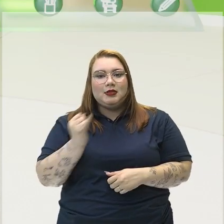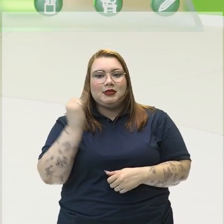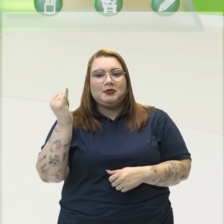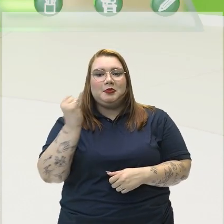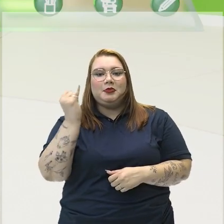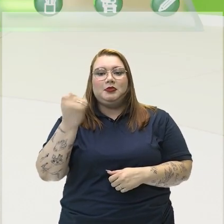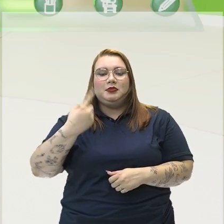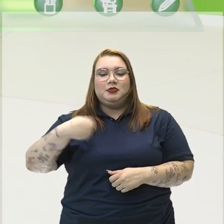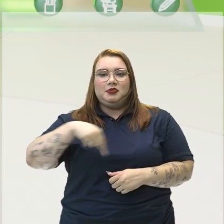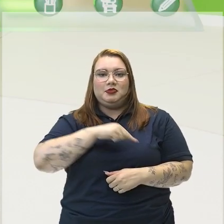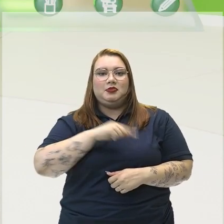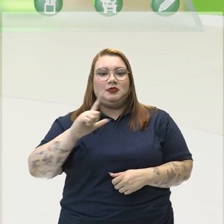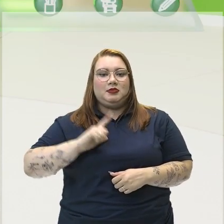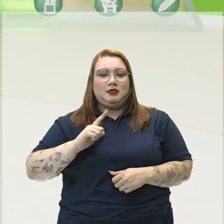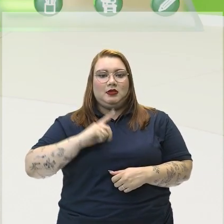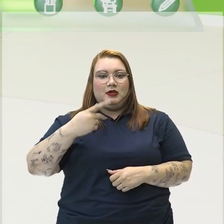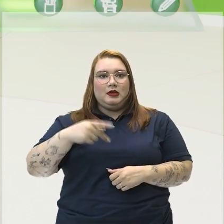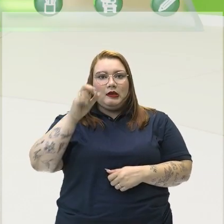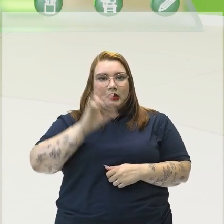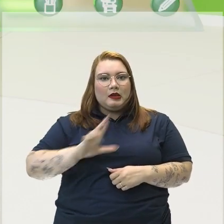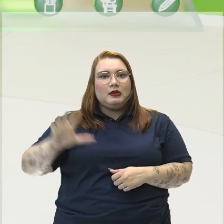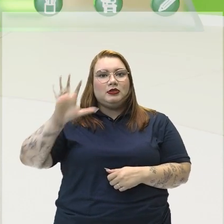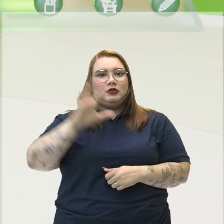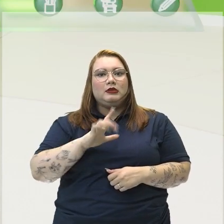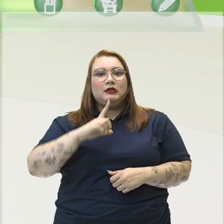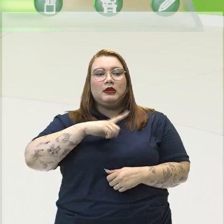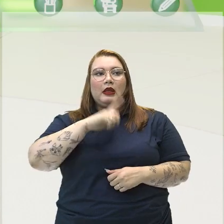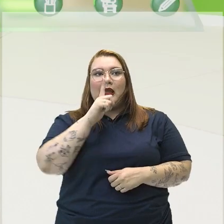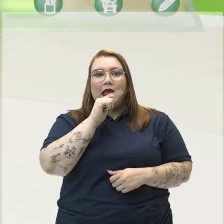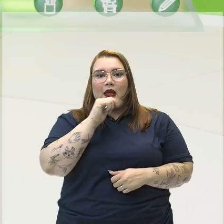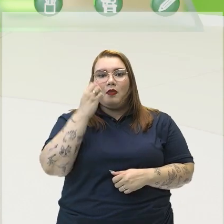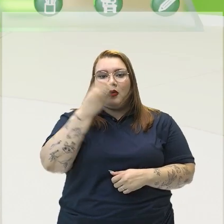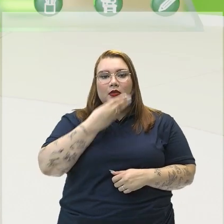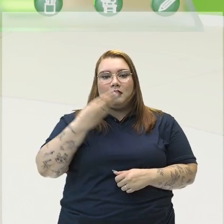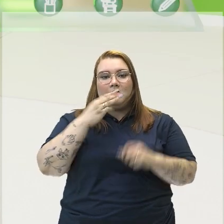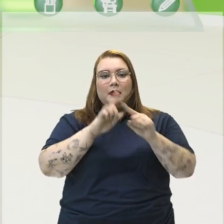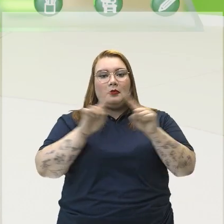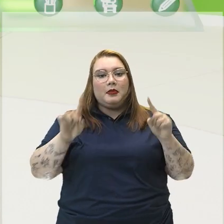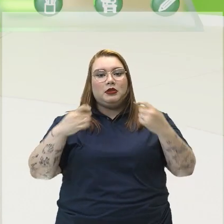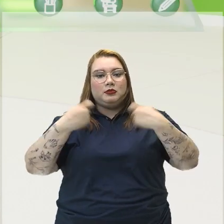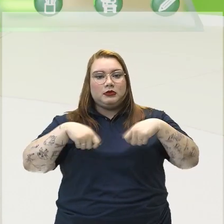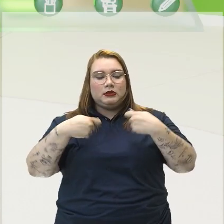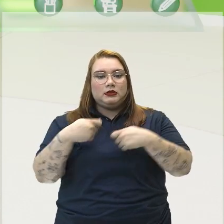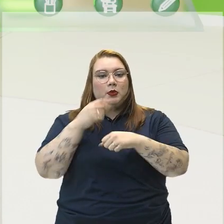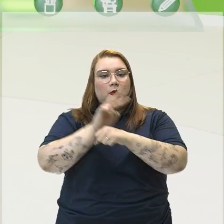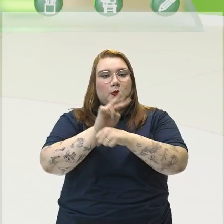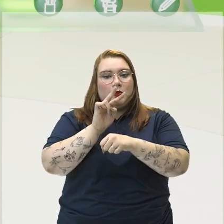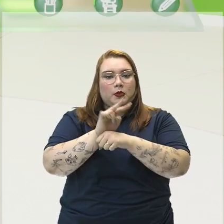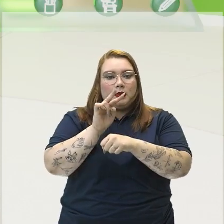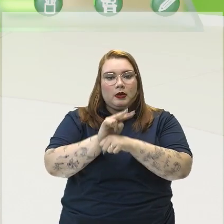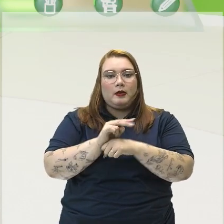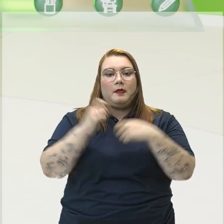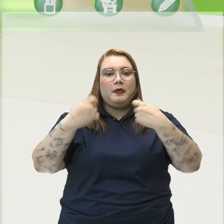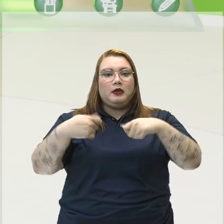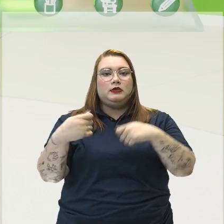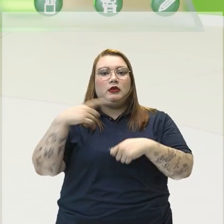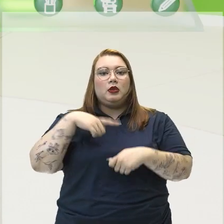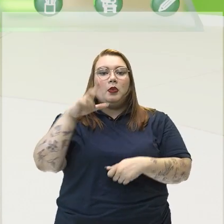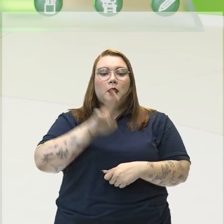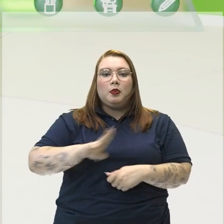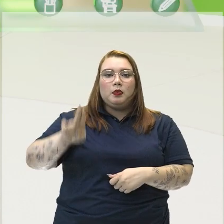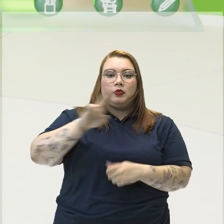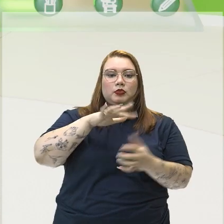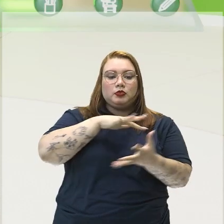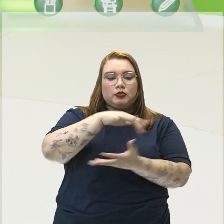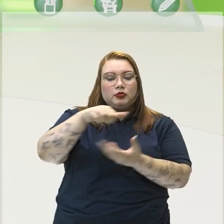temos. Né? Aqui na nossa região a gente tem bastante água doce, mas é preciso preservar. É preciso ter o uso sustentável